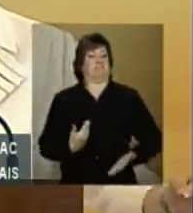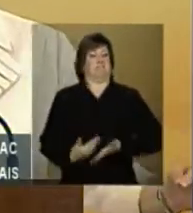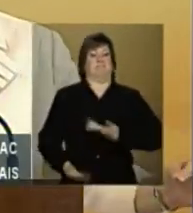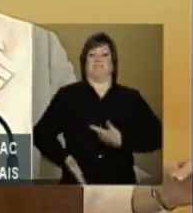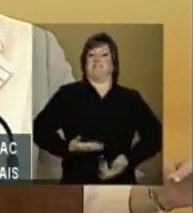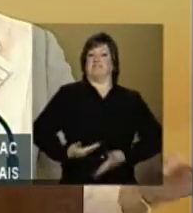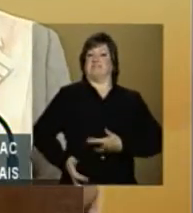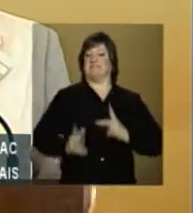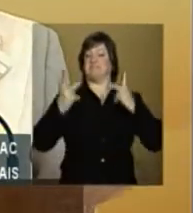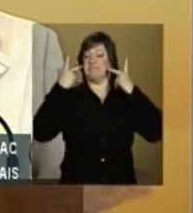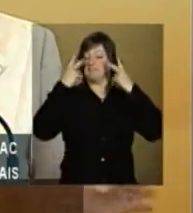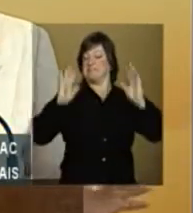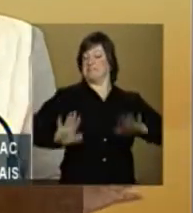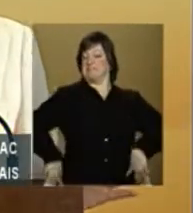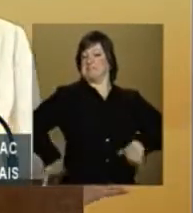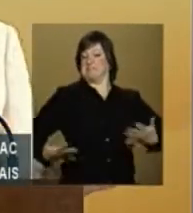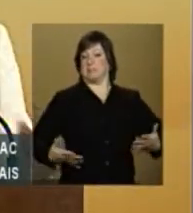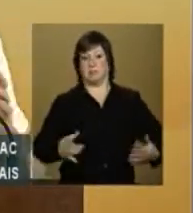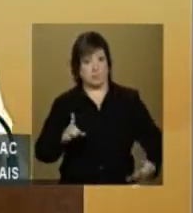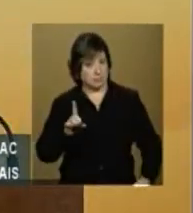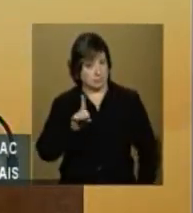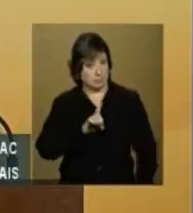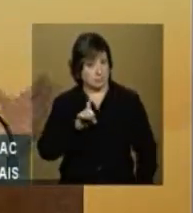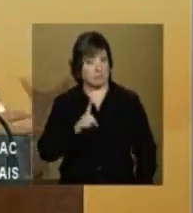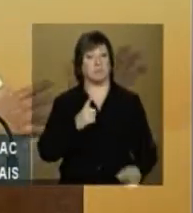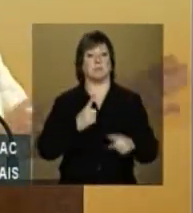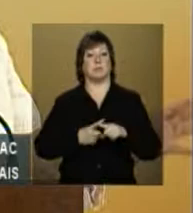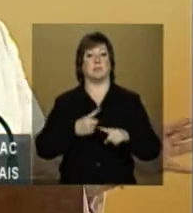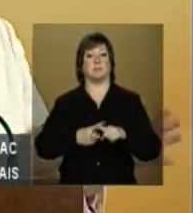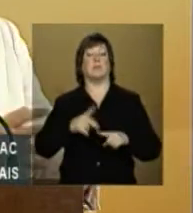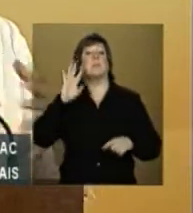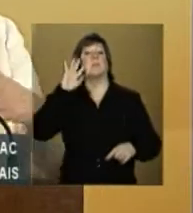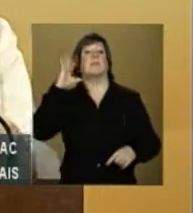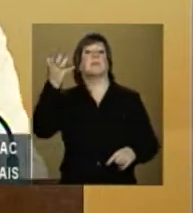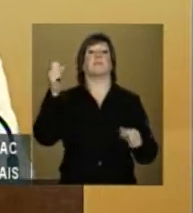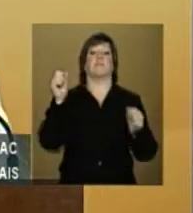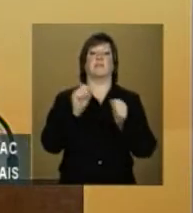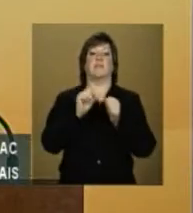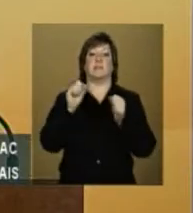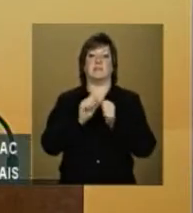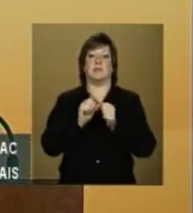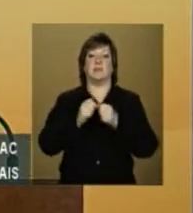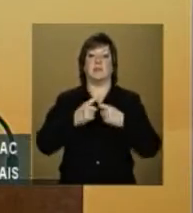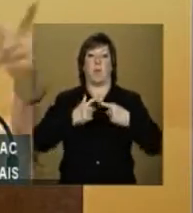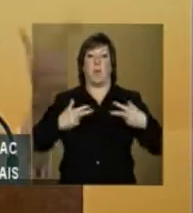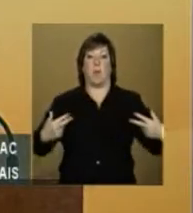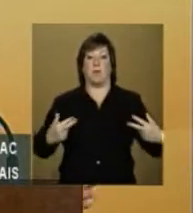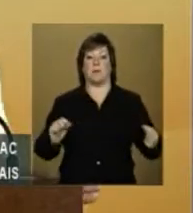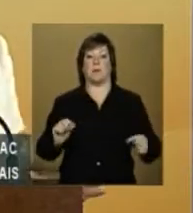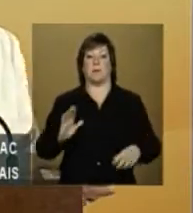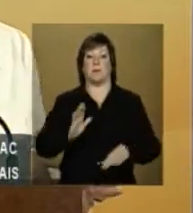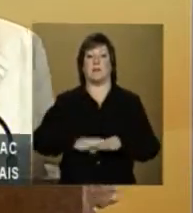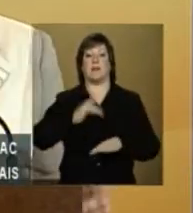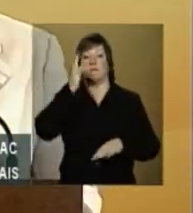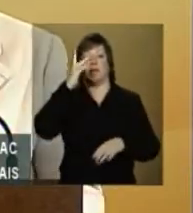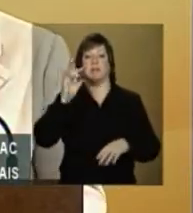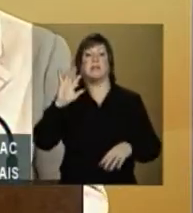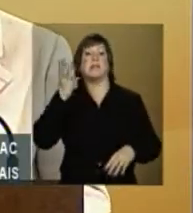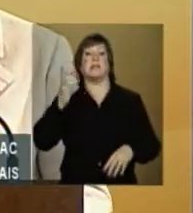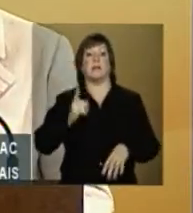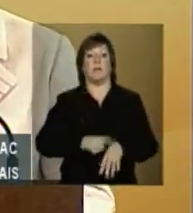à beira do precipício ou tomar medidas que se tomariam mais fácil em tempos